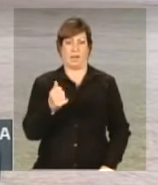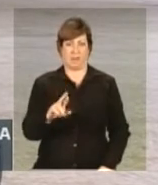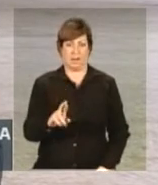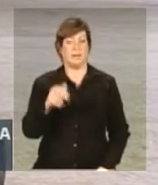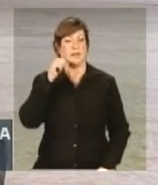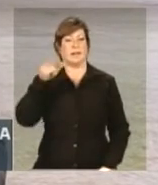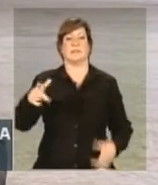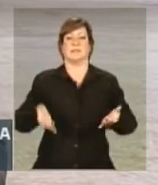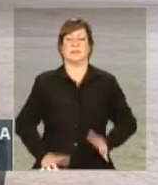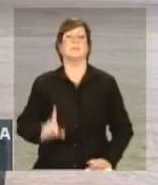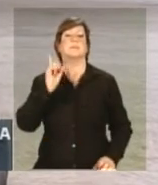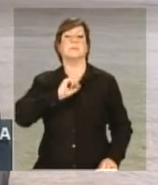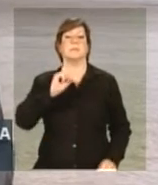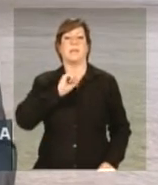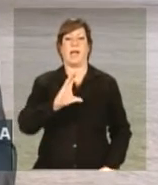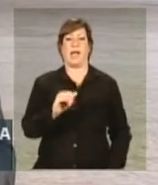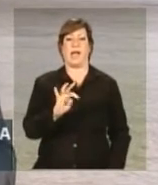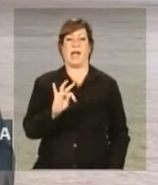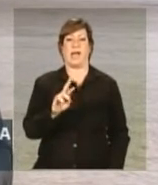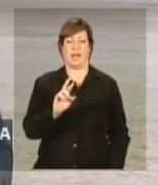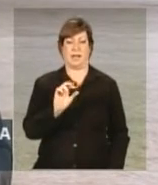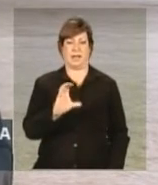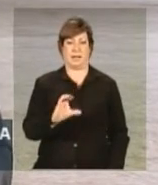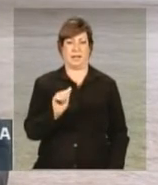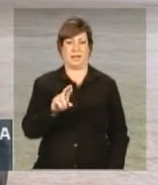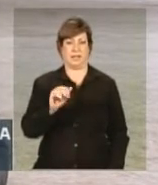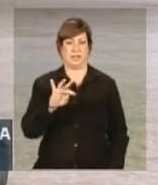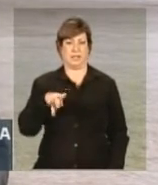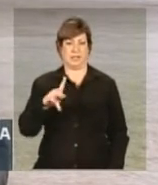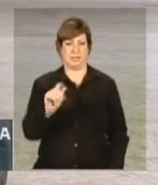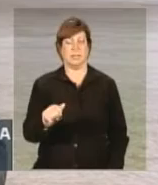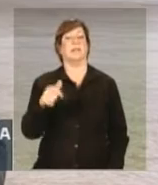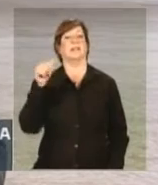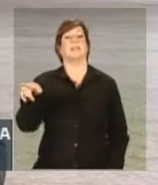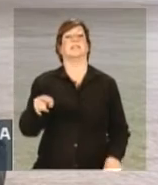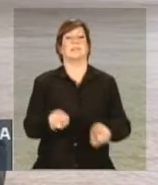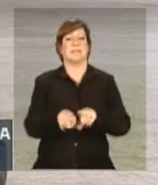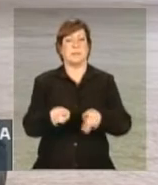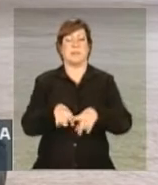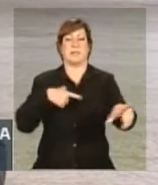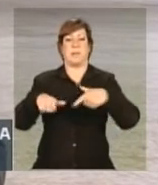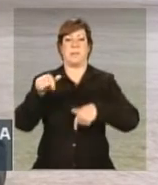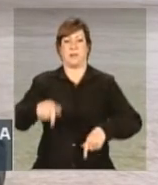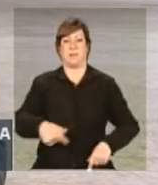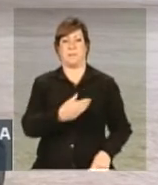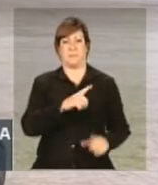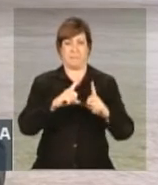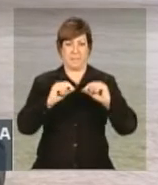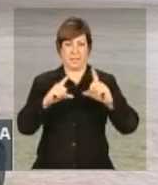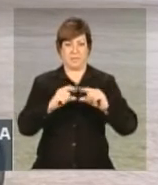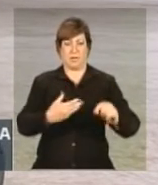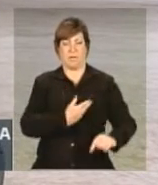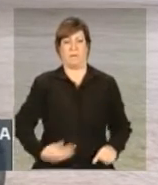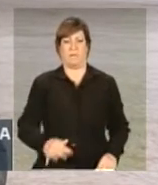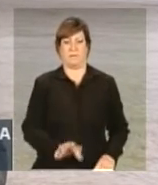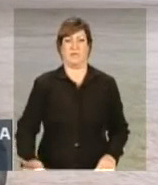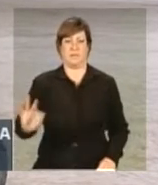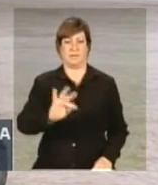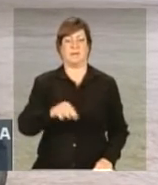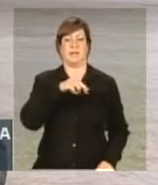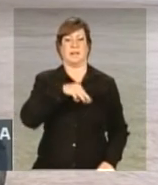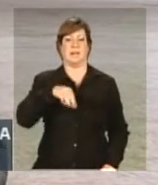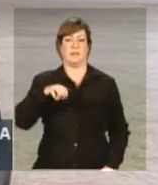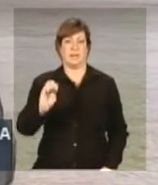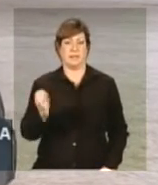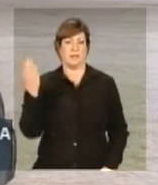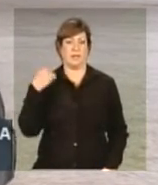ela é mineira de Caratinga e também já teve cargos aqui em Brasília no governo federal no ministério de Minas e